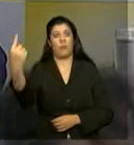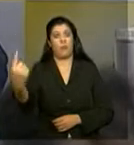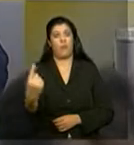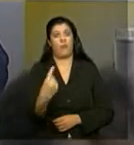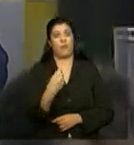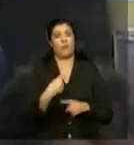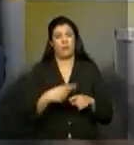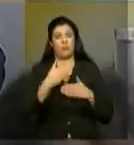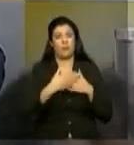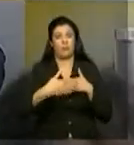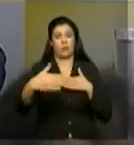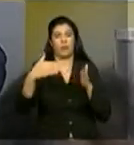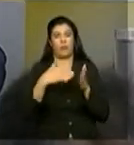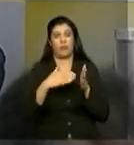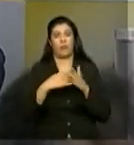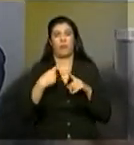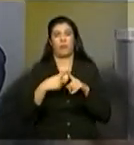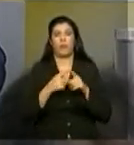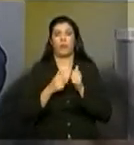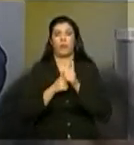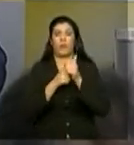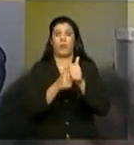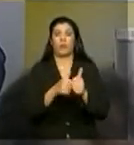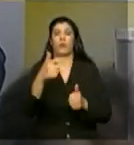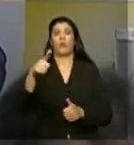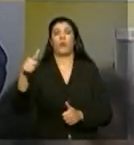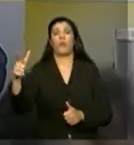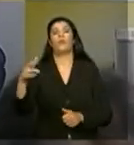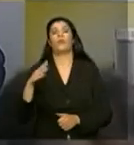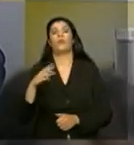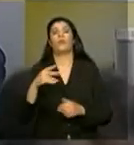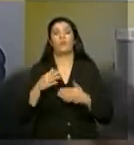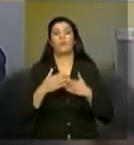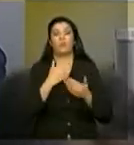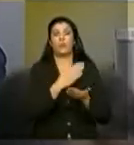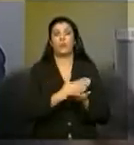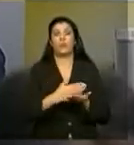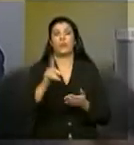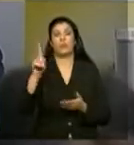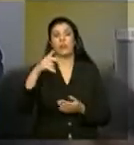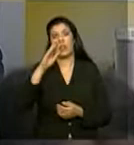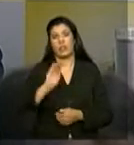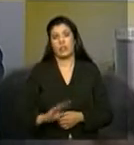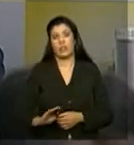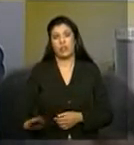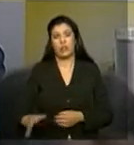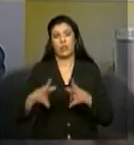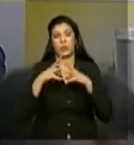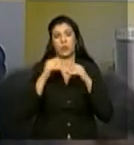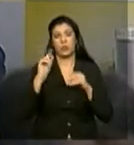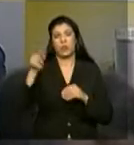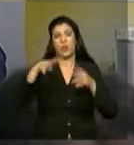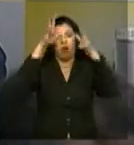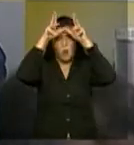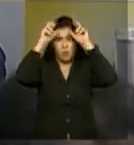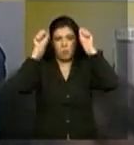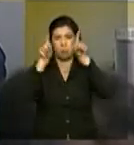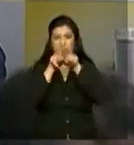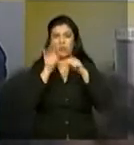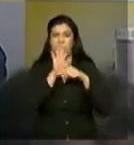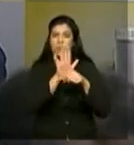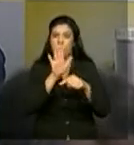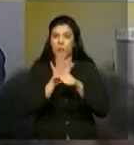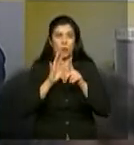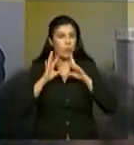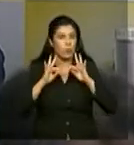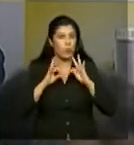acompanhando o processo lá das crianças desaparecidas no méxico mas que tiveram contribuição na quase